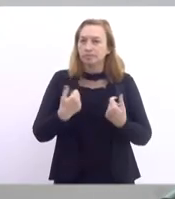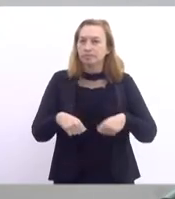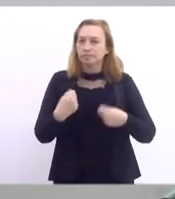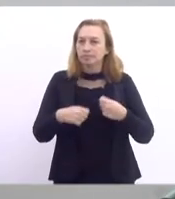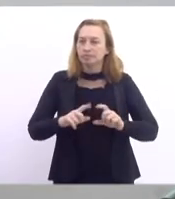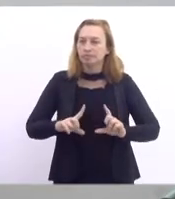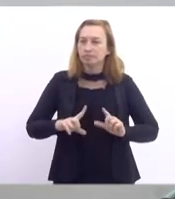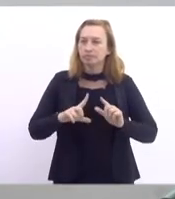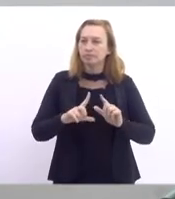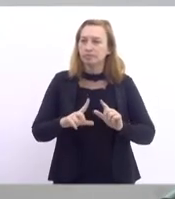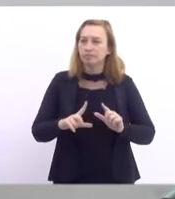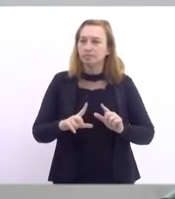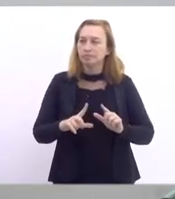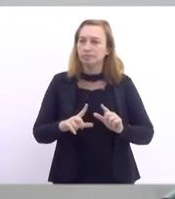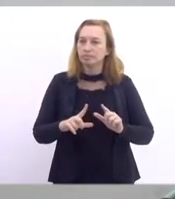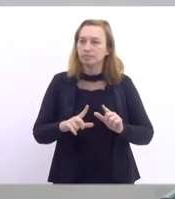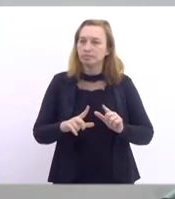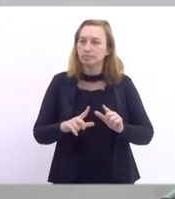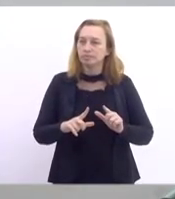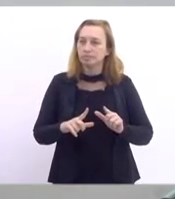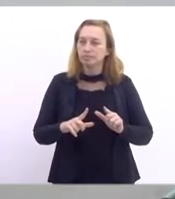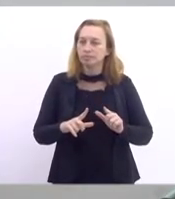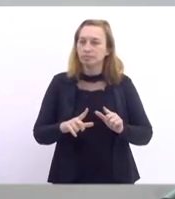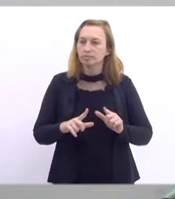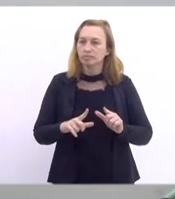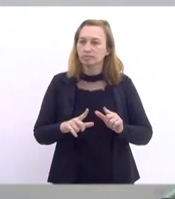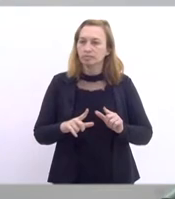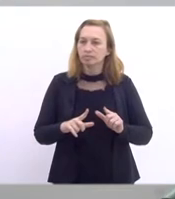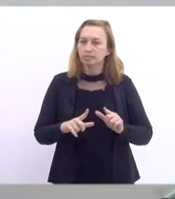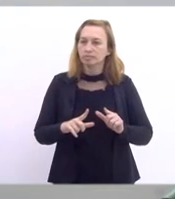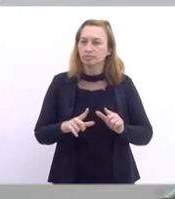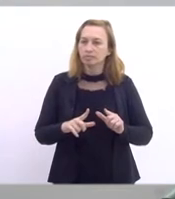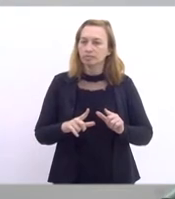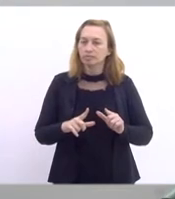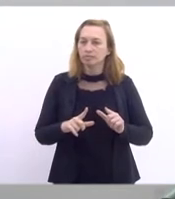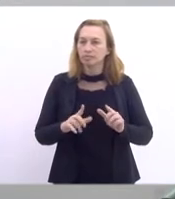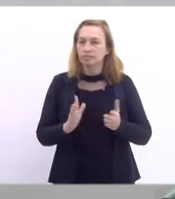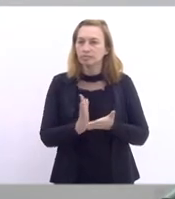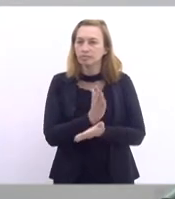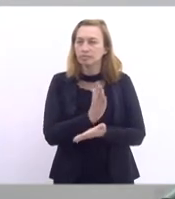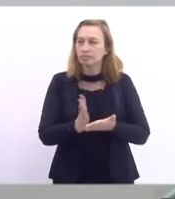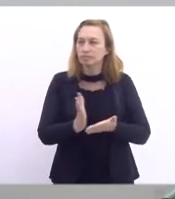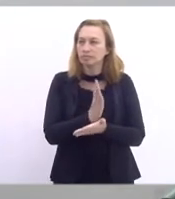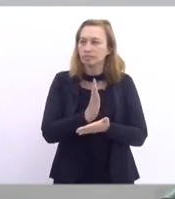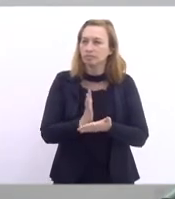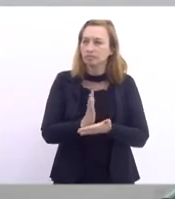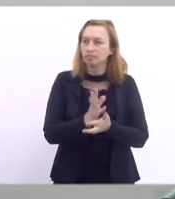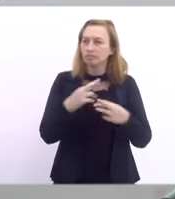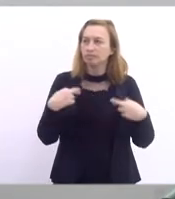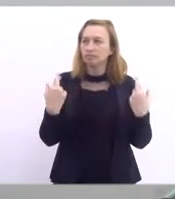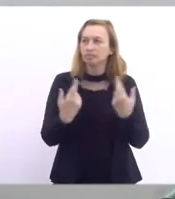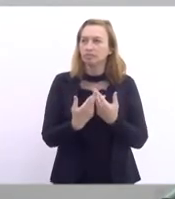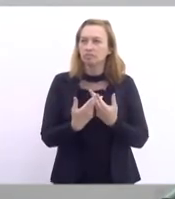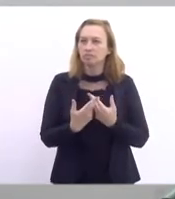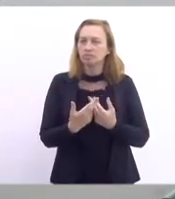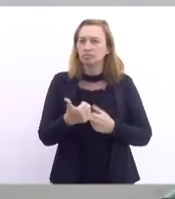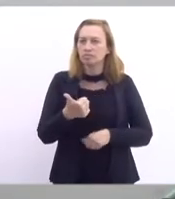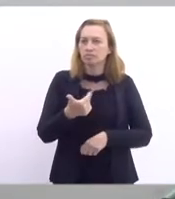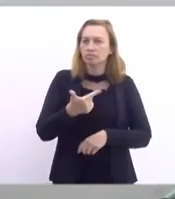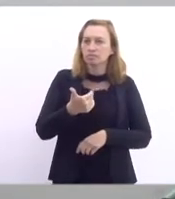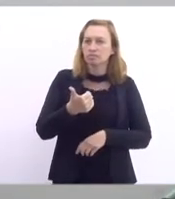presidente que vai receber alguns algum Prefeito as 12 horas e me pediu que lá eu